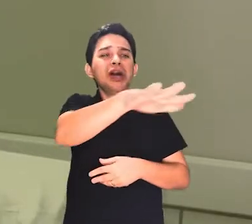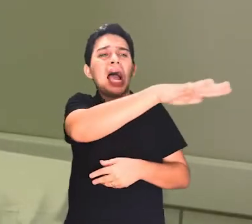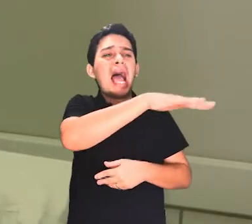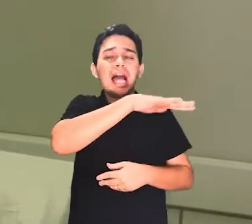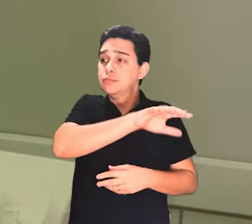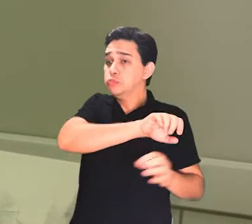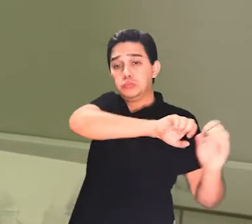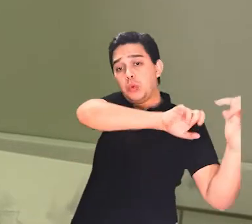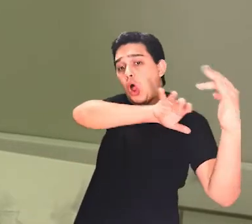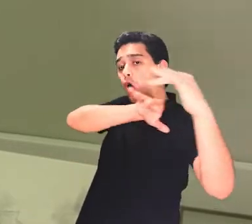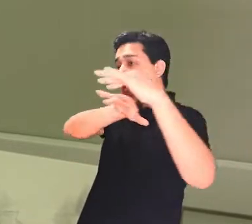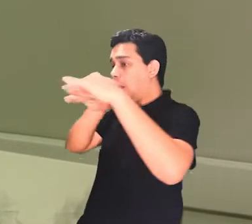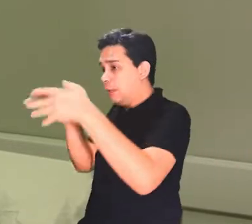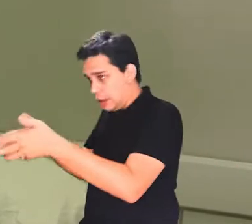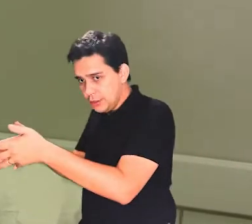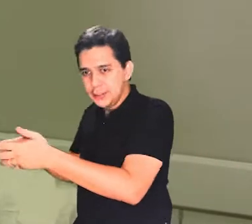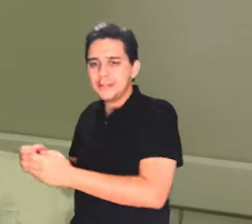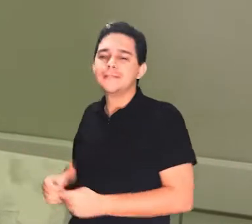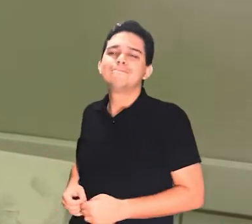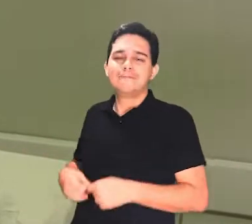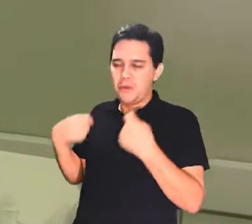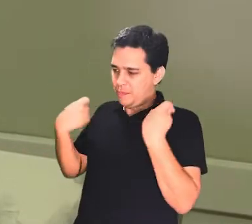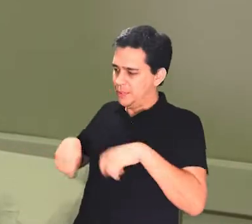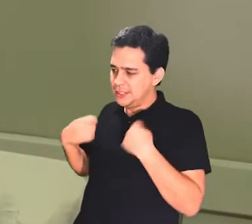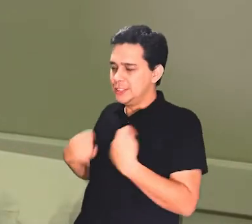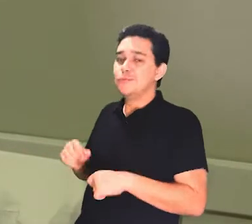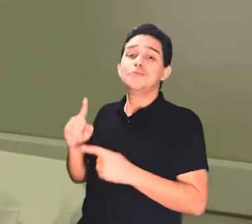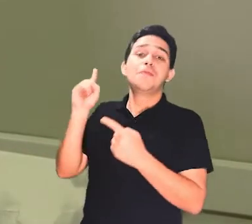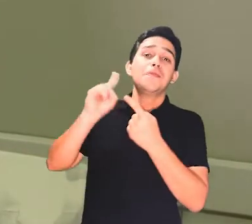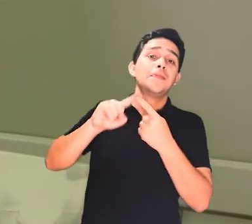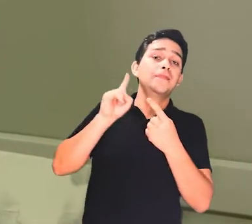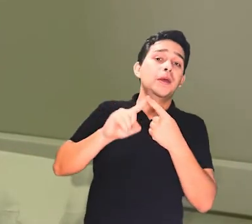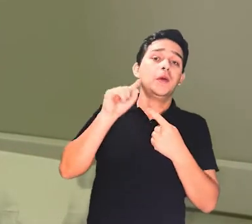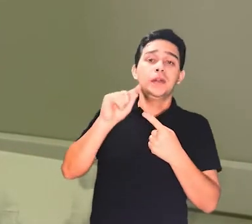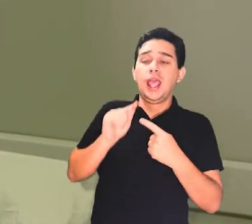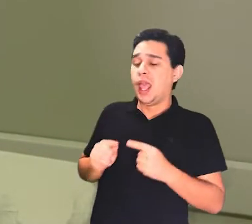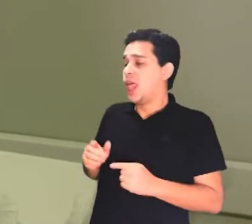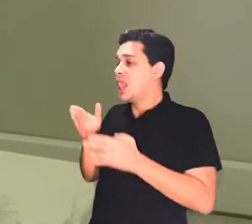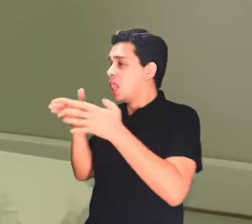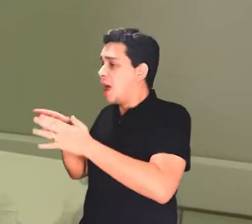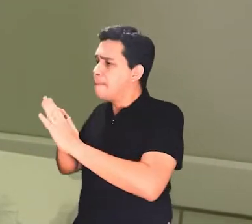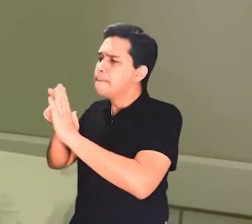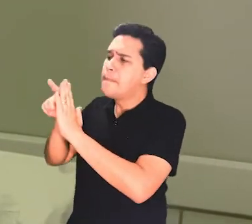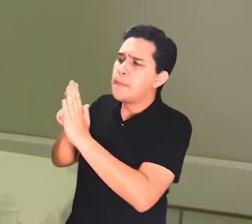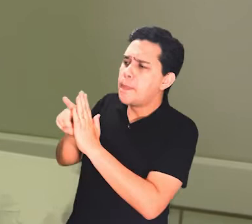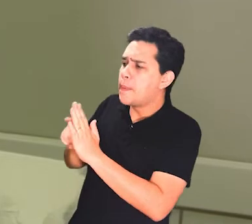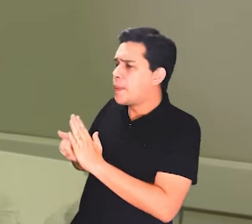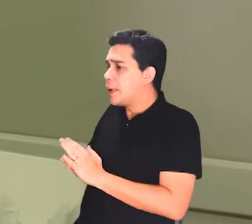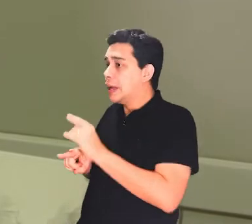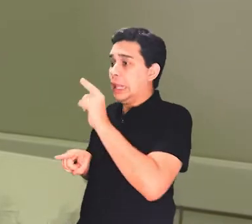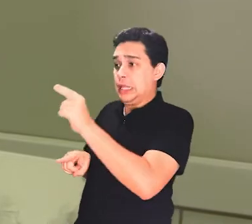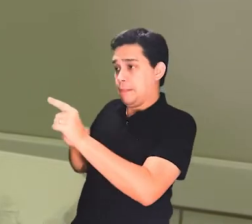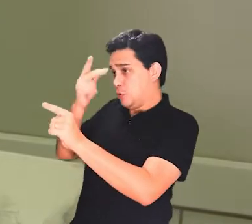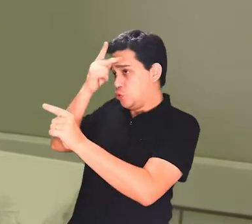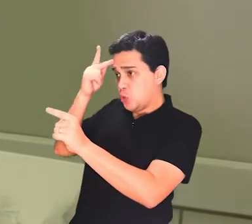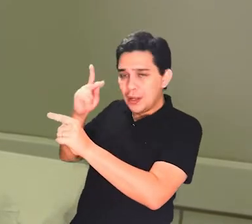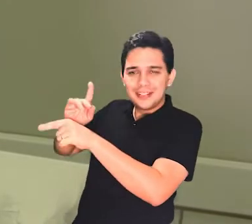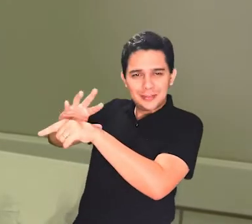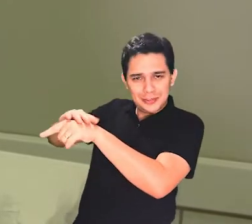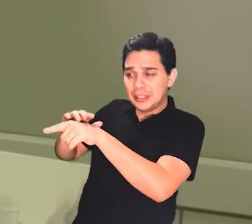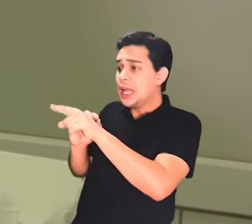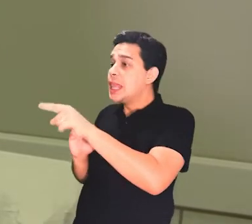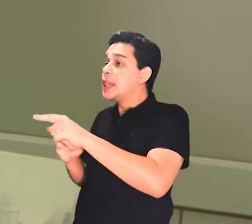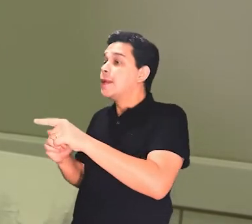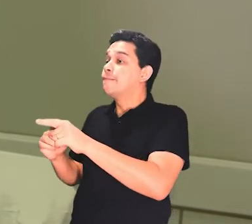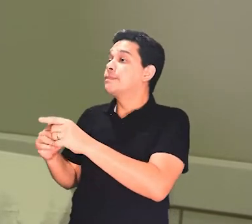precisa ser feito de se mapear de onde eles são, verificar nos municípios de origem se eles têm, primeiro,